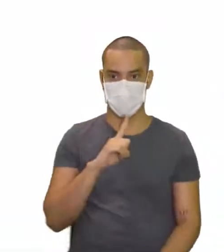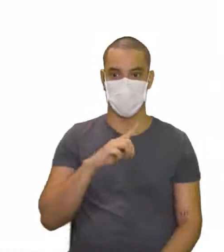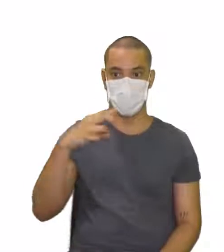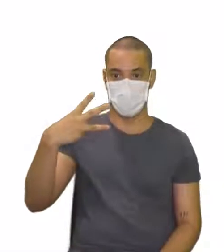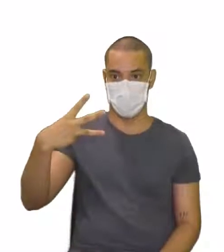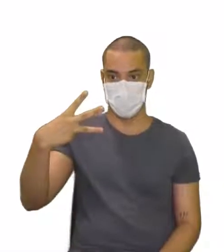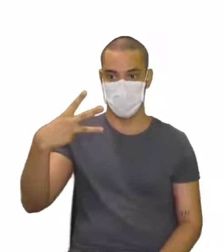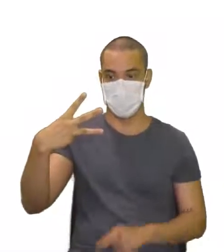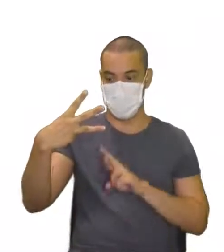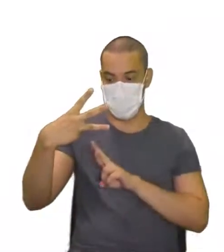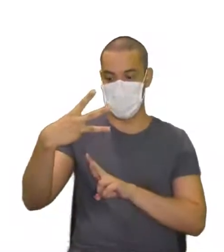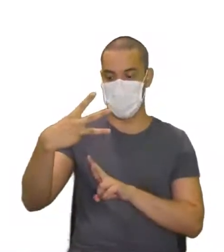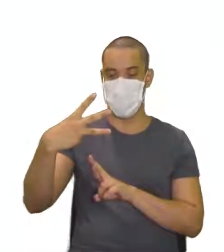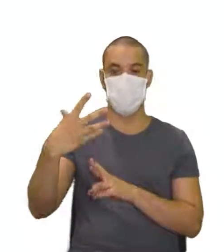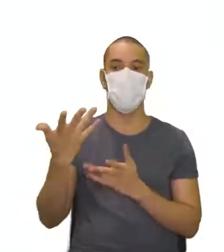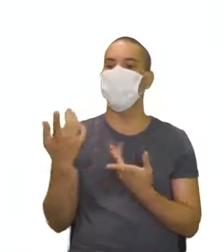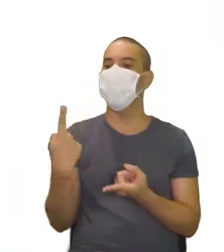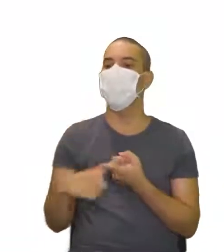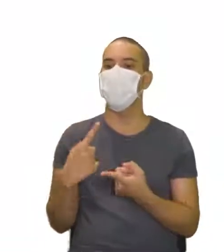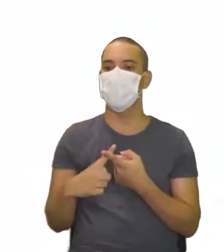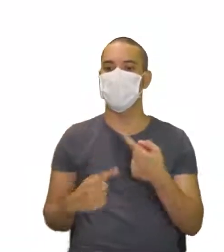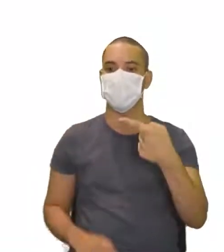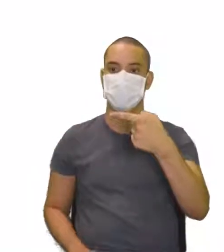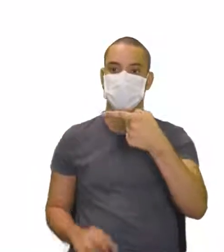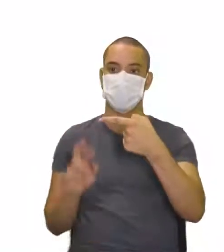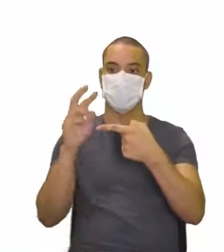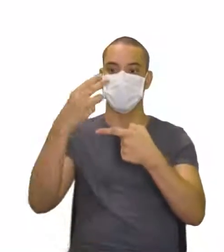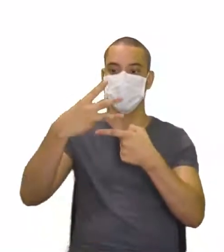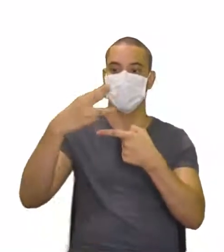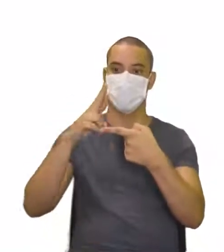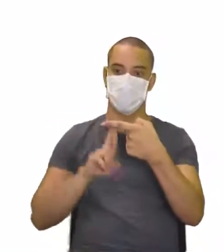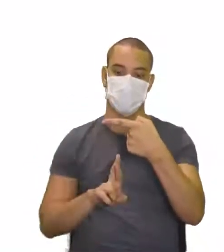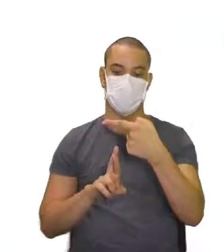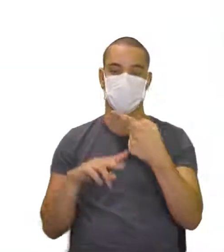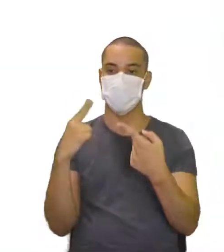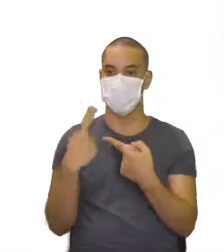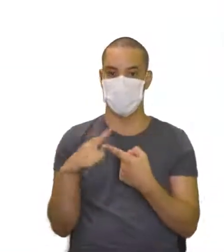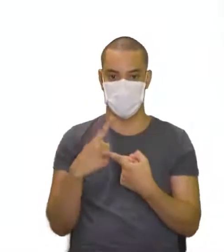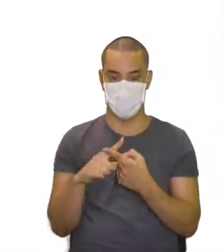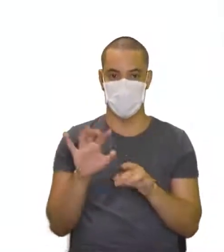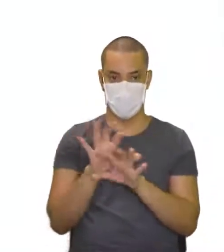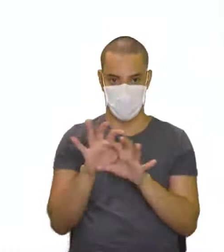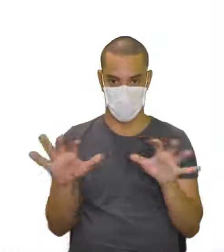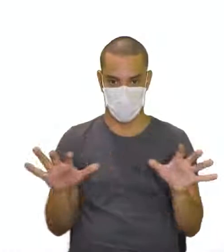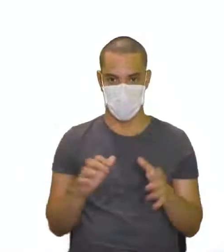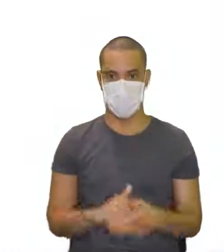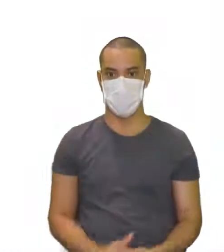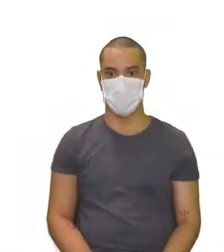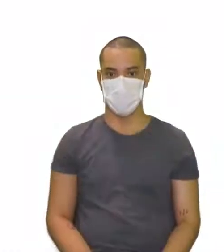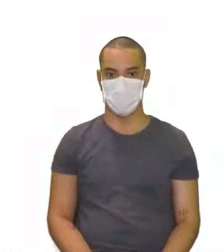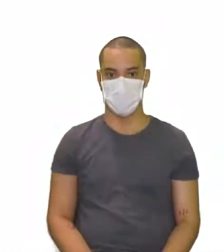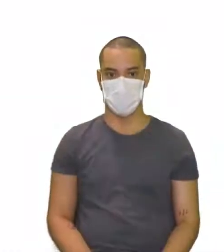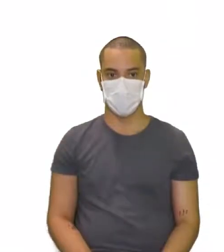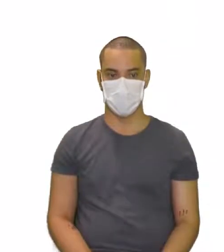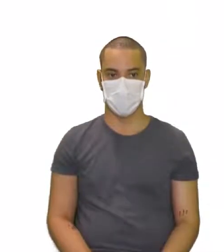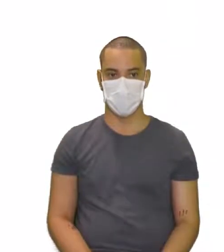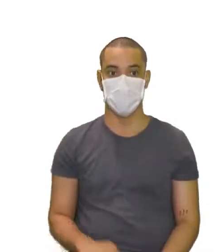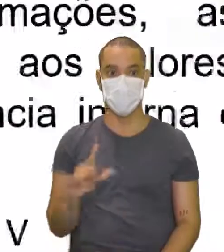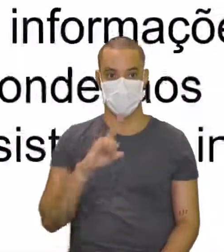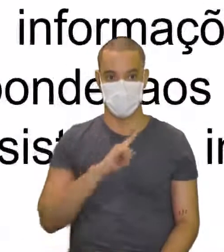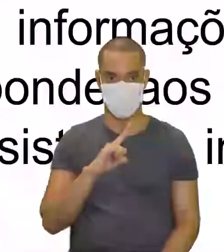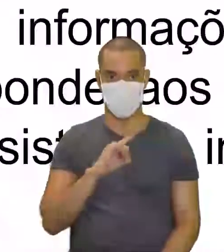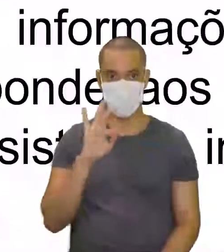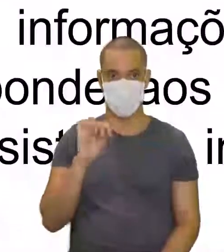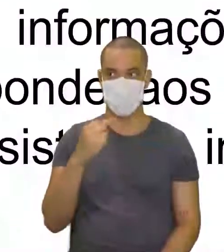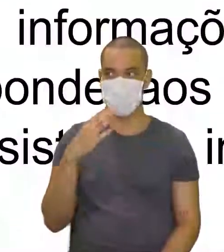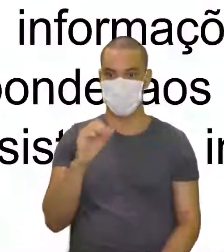pelo Rzinho. Professora, por quê? Aqui, pessoal, vocês podem observar o seguinte no gráfico. Quando a nossa tensão ela é igual